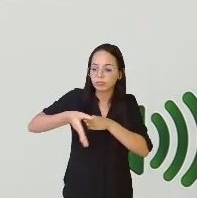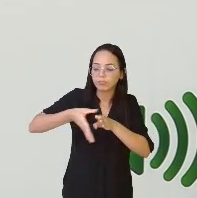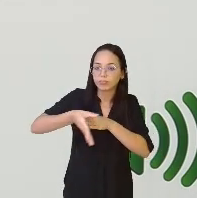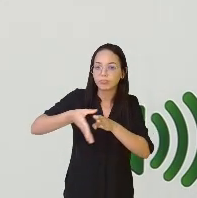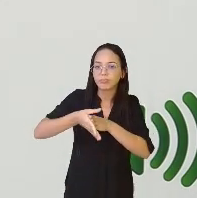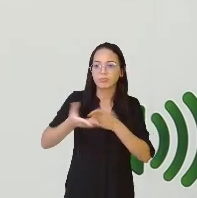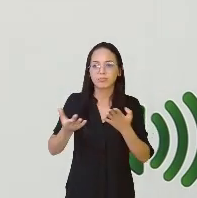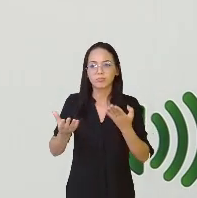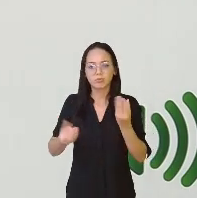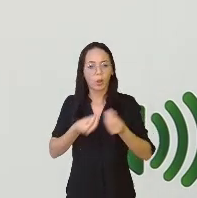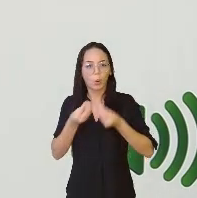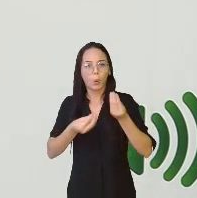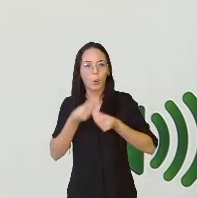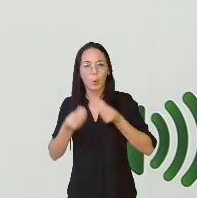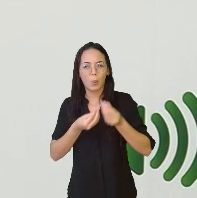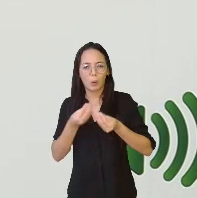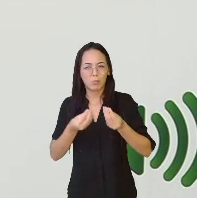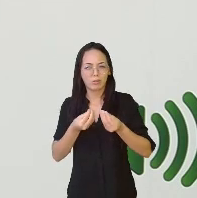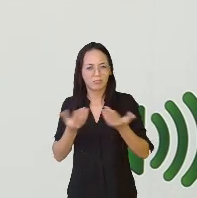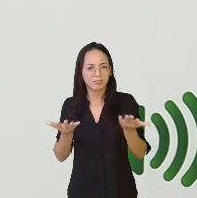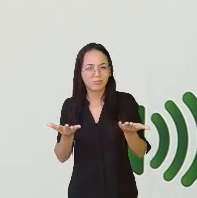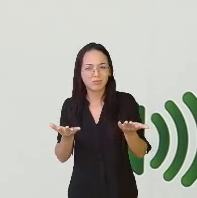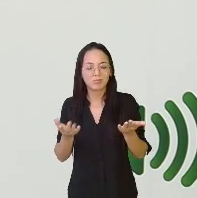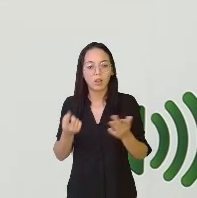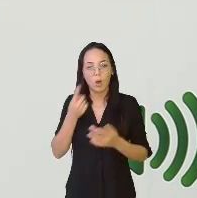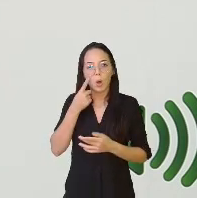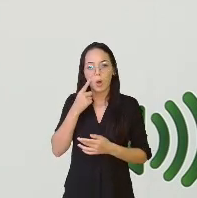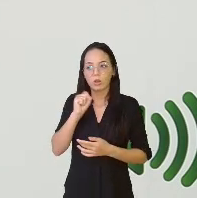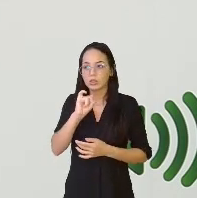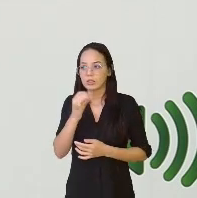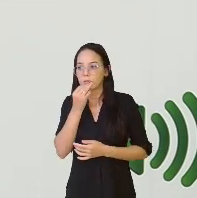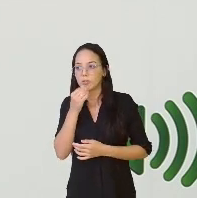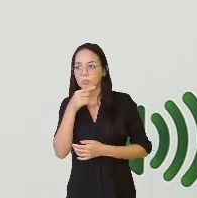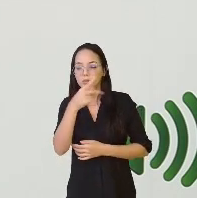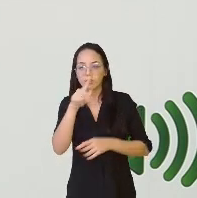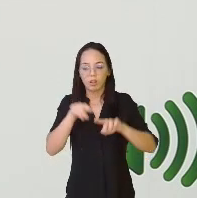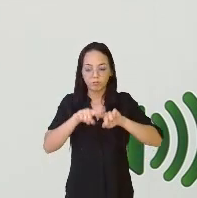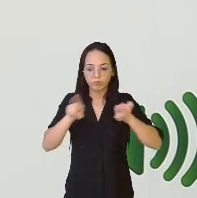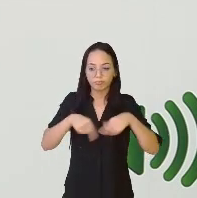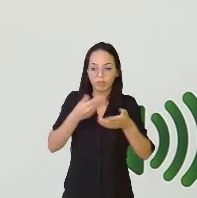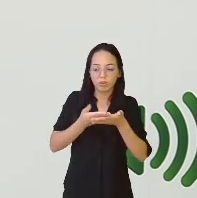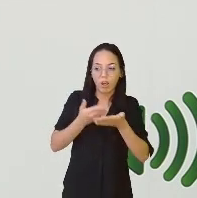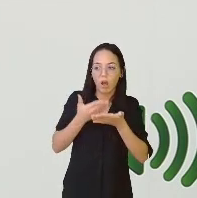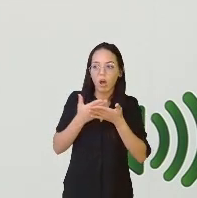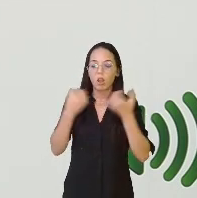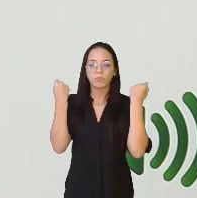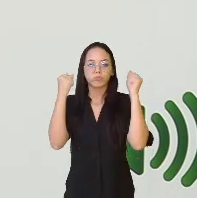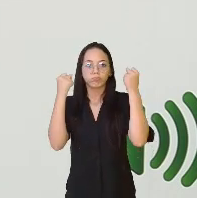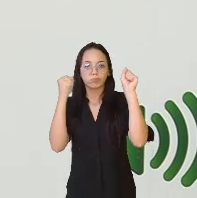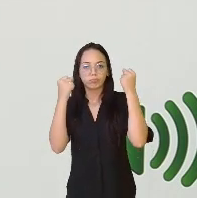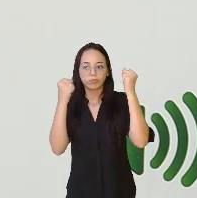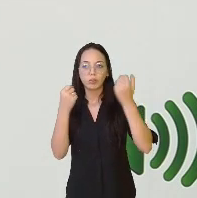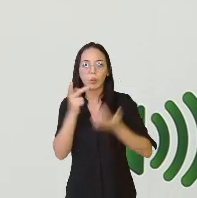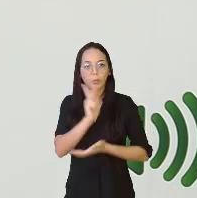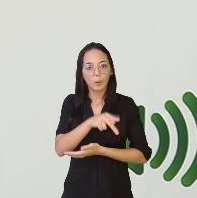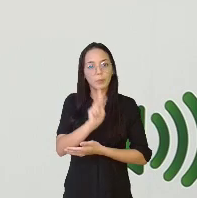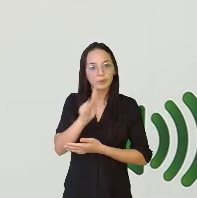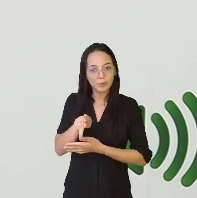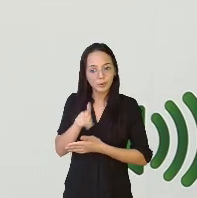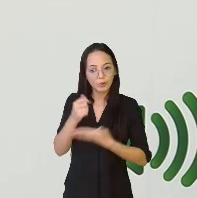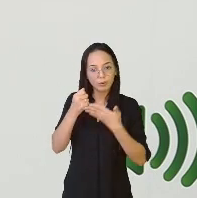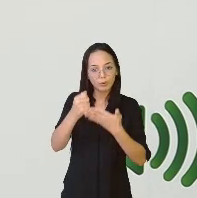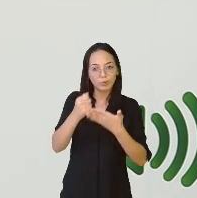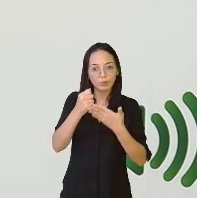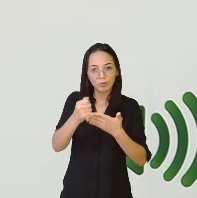recomendada. Como assim, professora, recomendada? Quando você está na sua aula de educação física, não é o professor que está